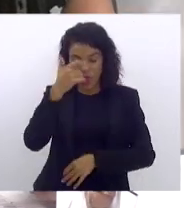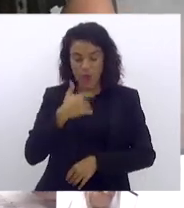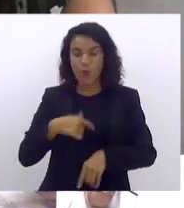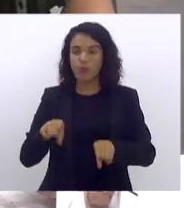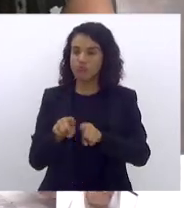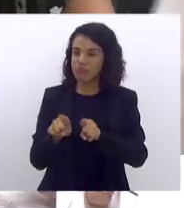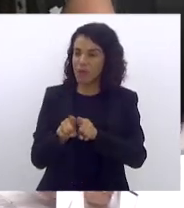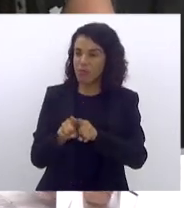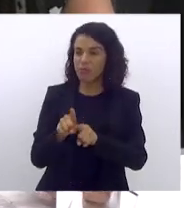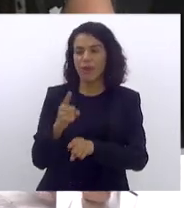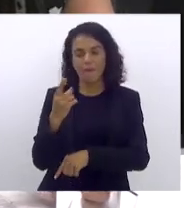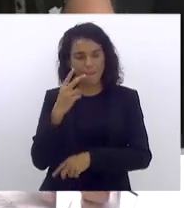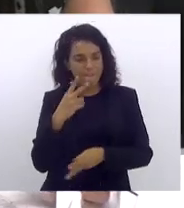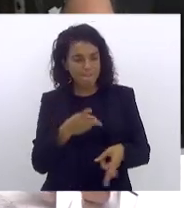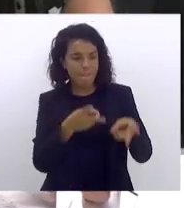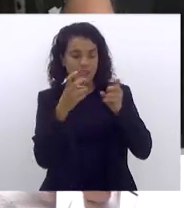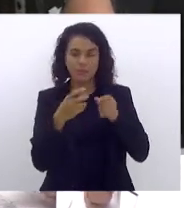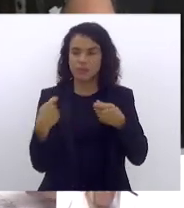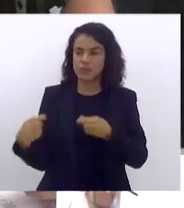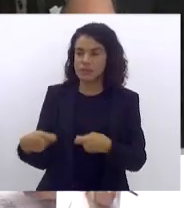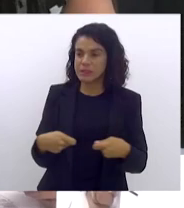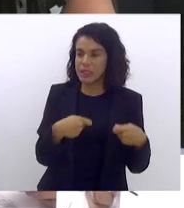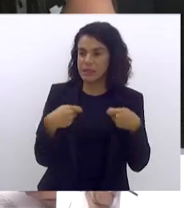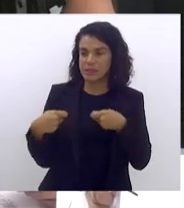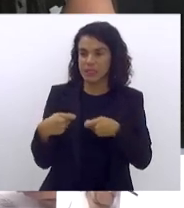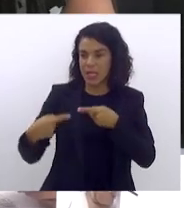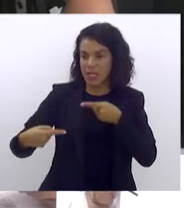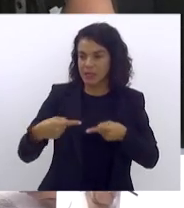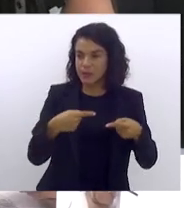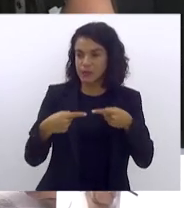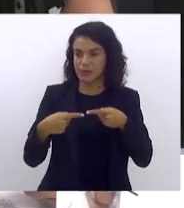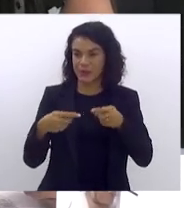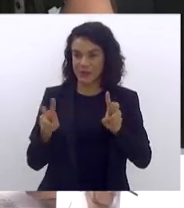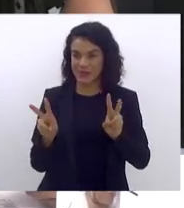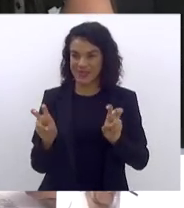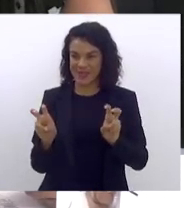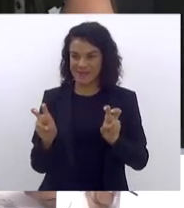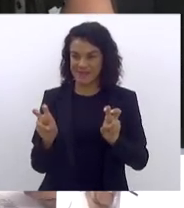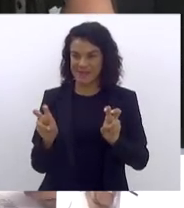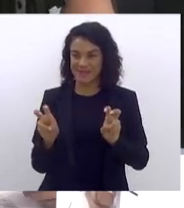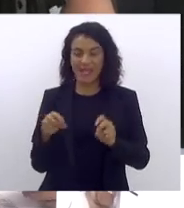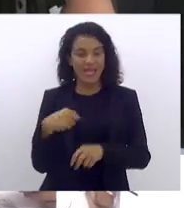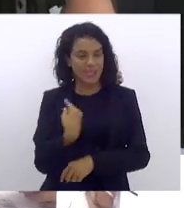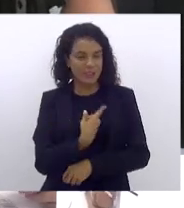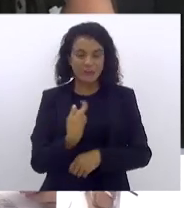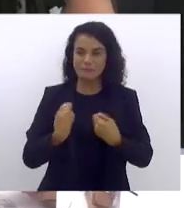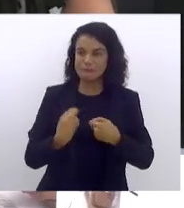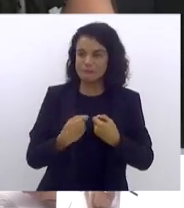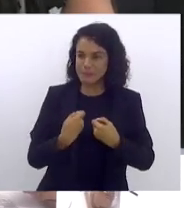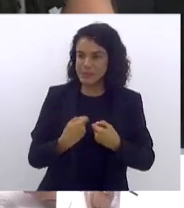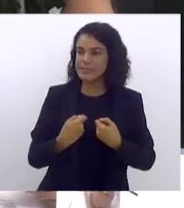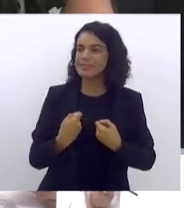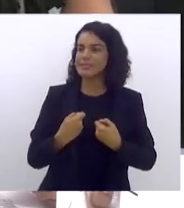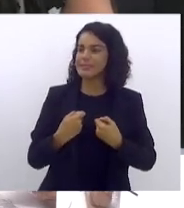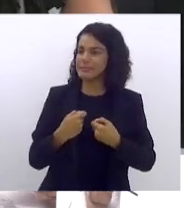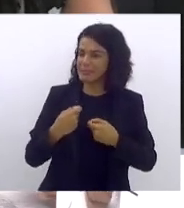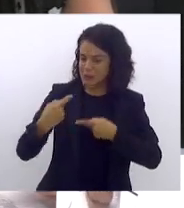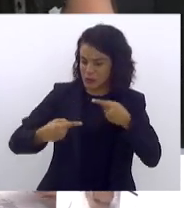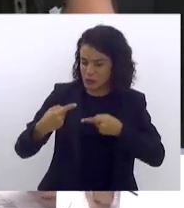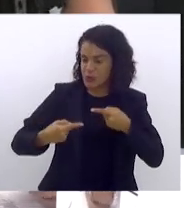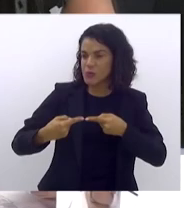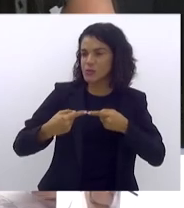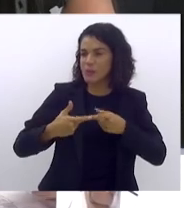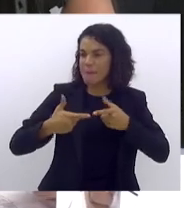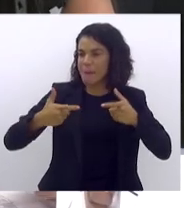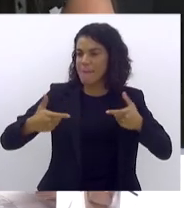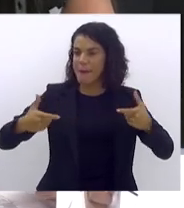acho extremamente necessário a discussão deste tema. Não é? E a gente precisa ampliar essa discussão. Eu